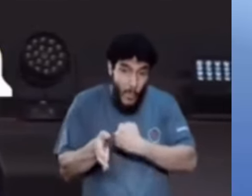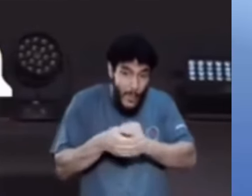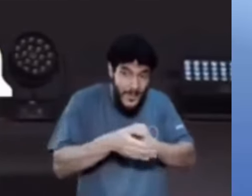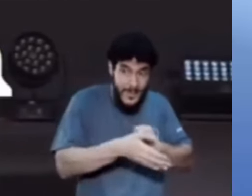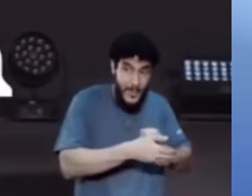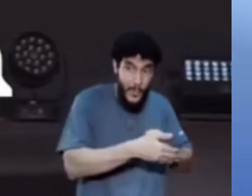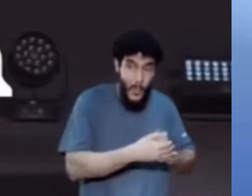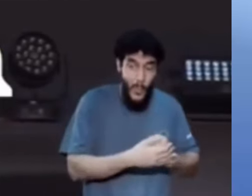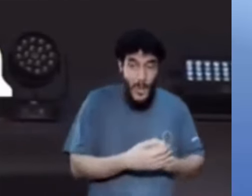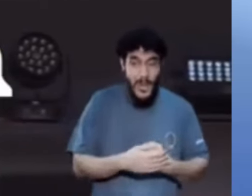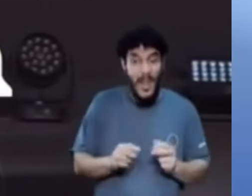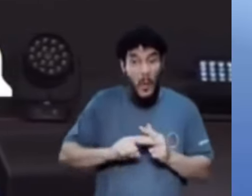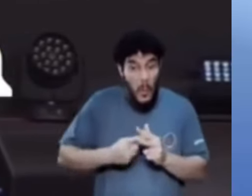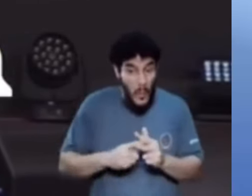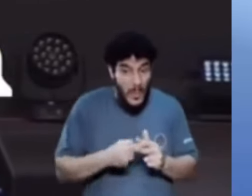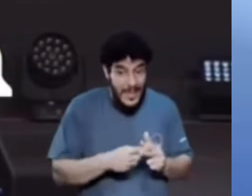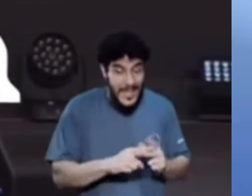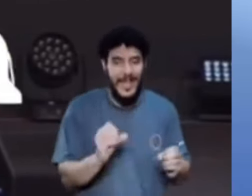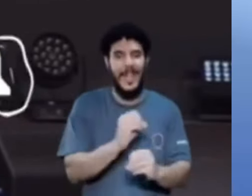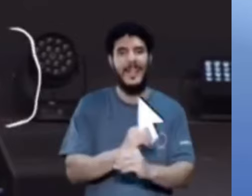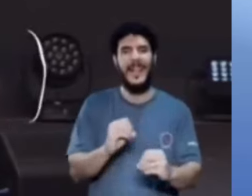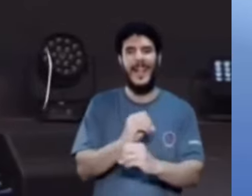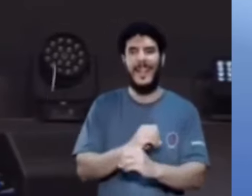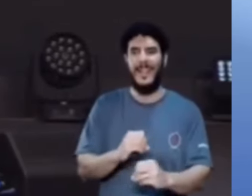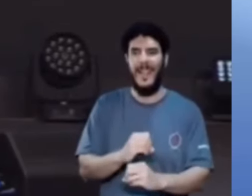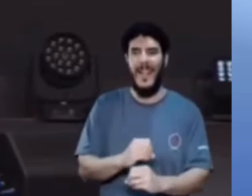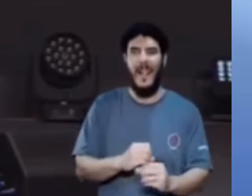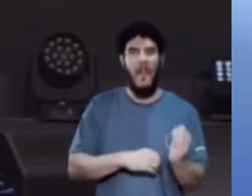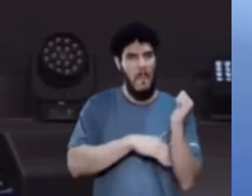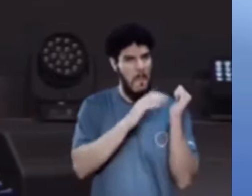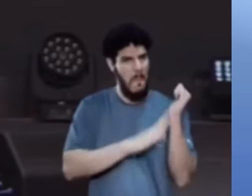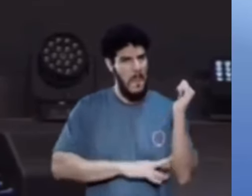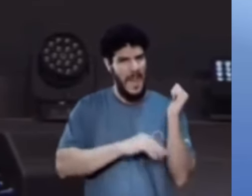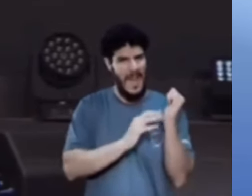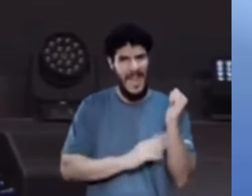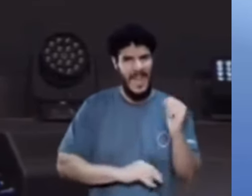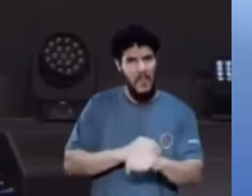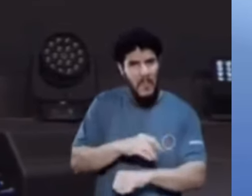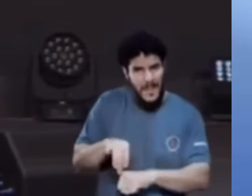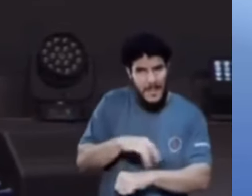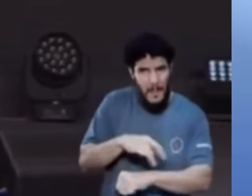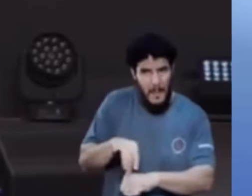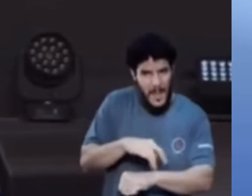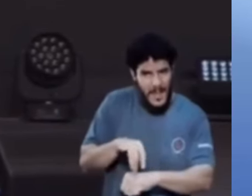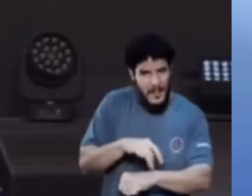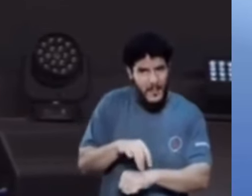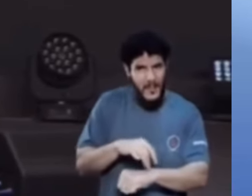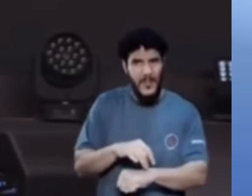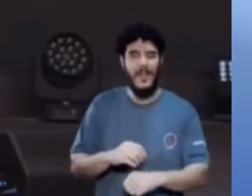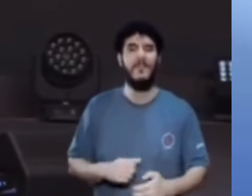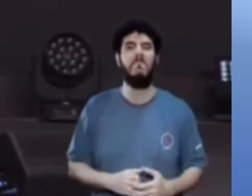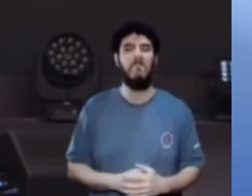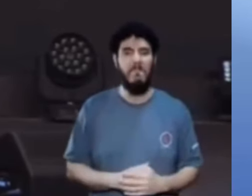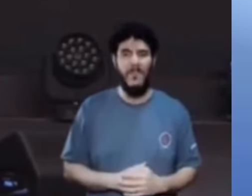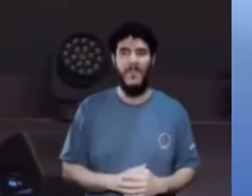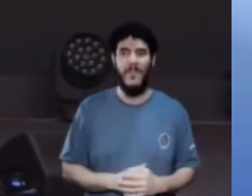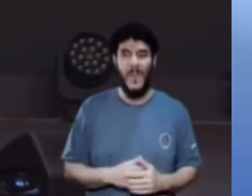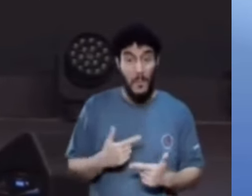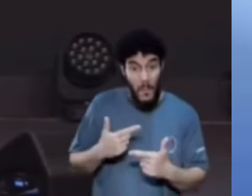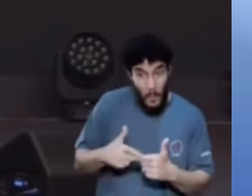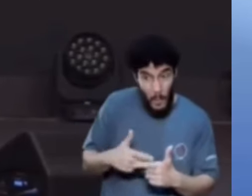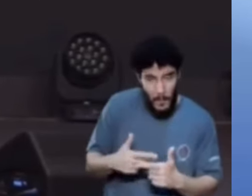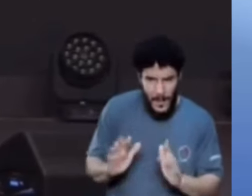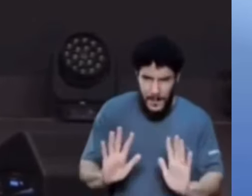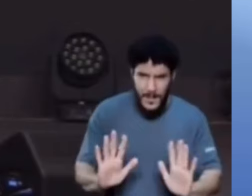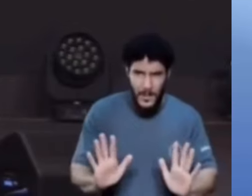nenhum, né? Aí pintar tudo de preto a igreja, não tem nada contra, tá? Não tem nenhuma coisa na Bíblia,